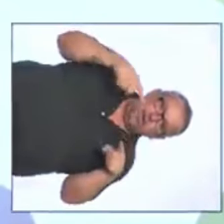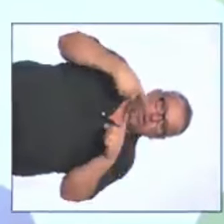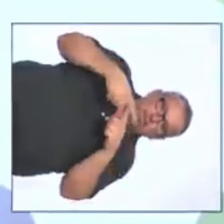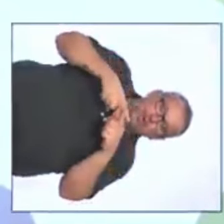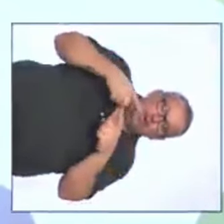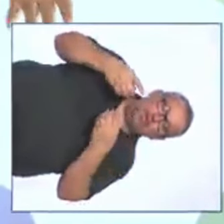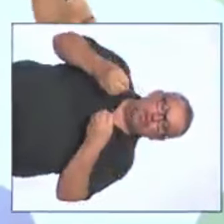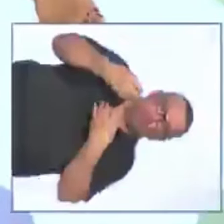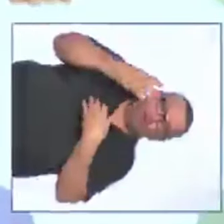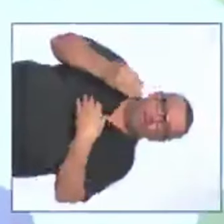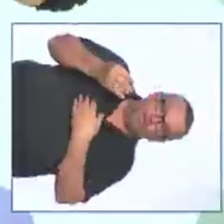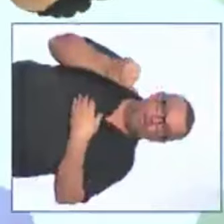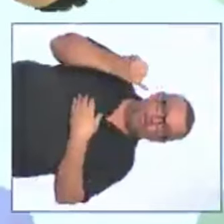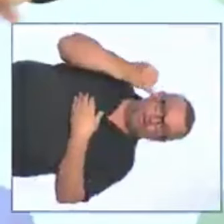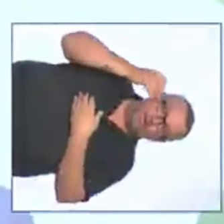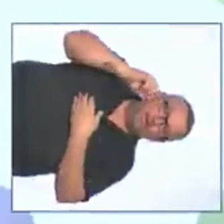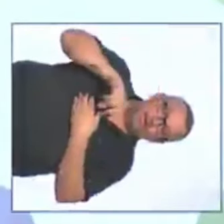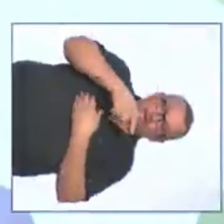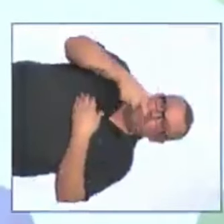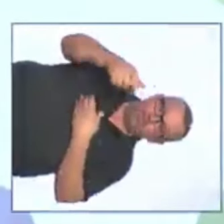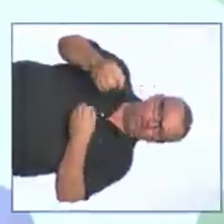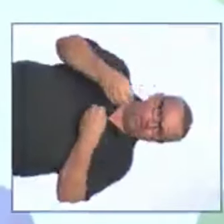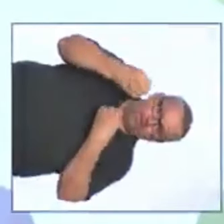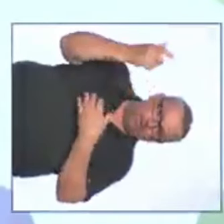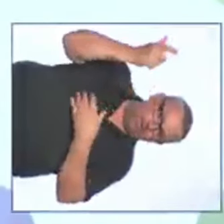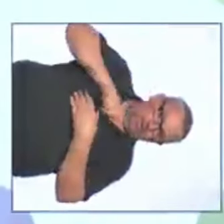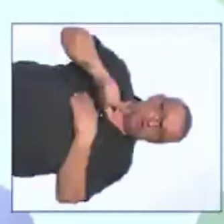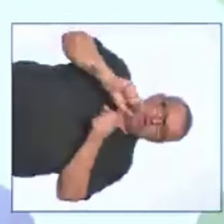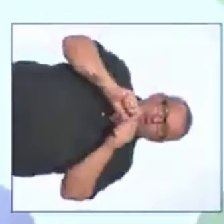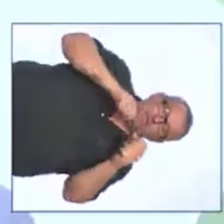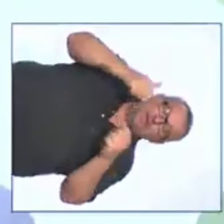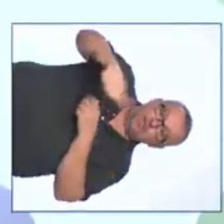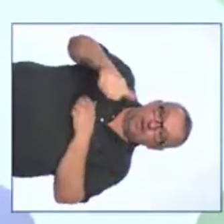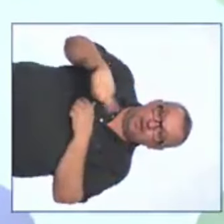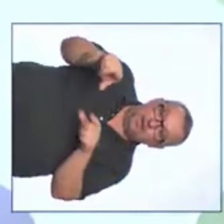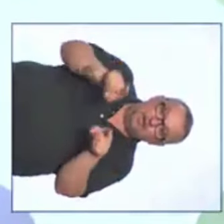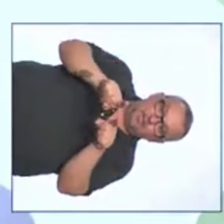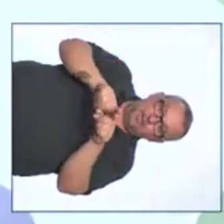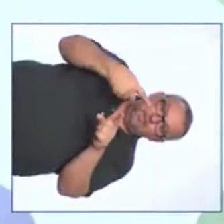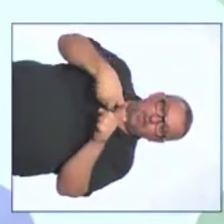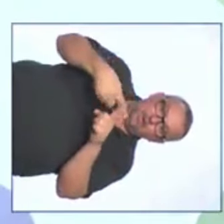são muito importantes realmente se a gente não tiver dados a gente não tem como fazer uma análise porque